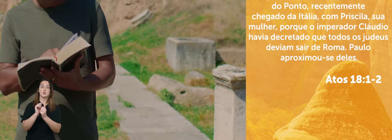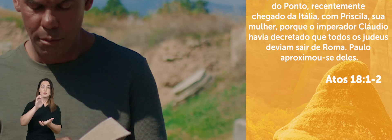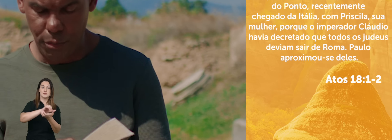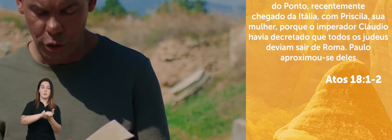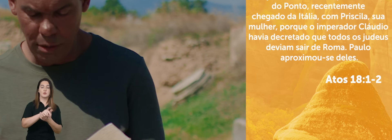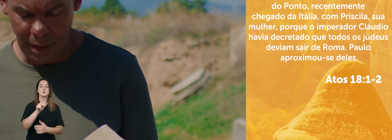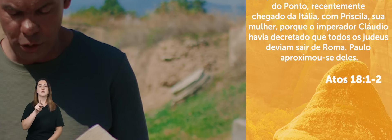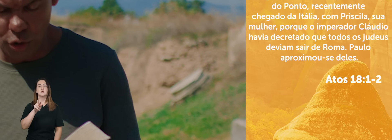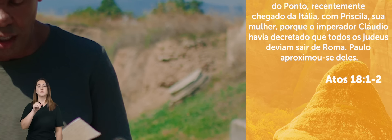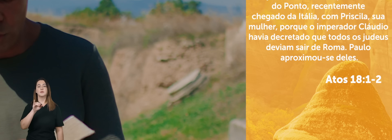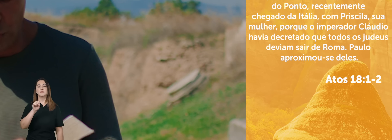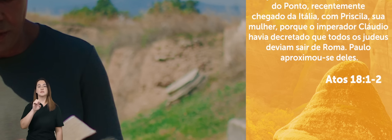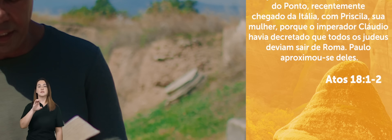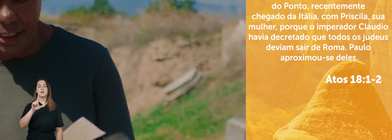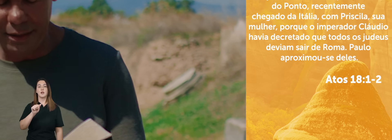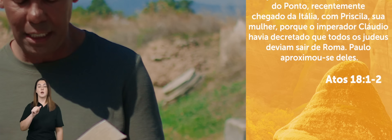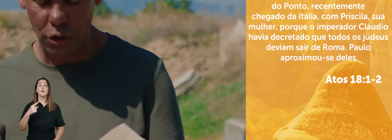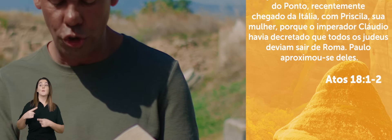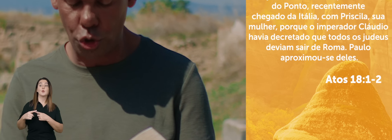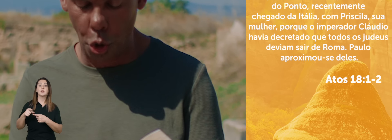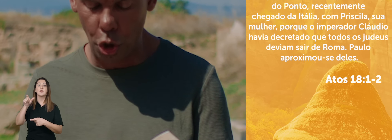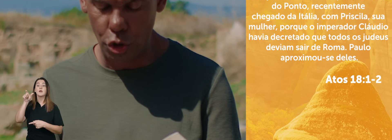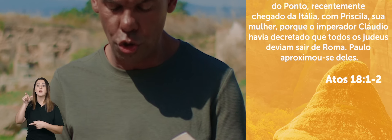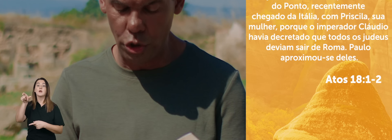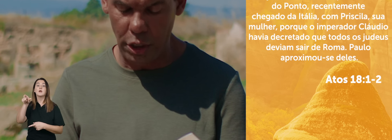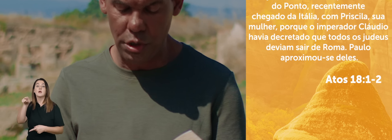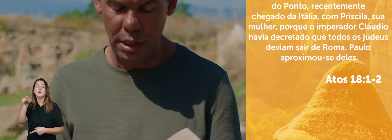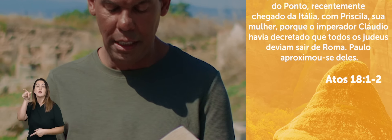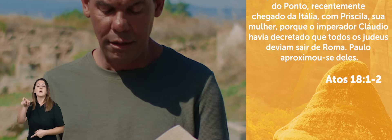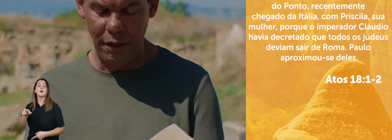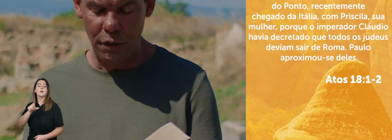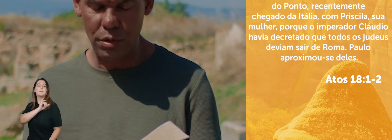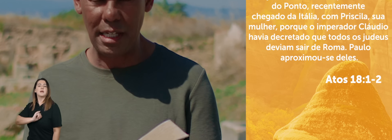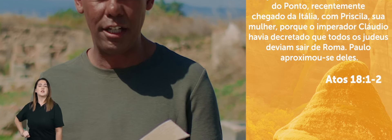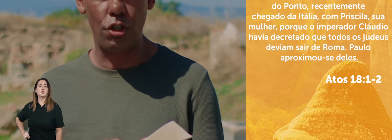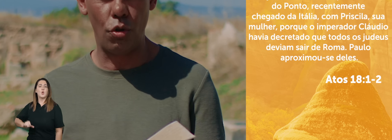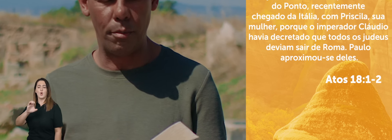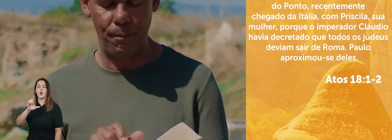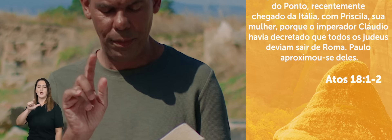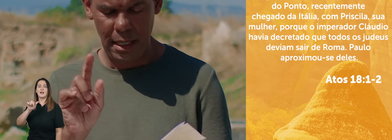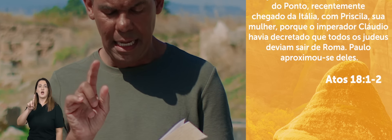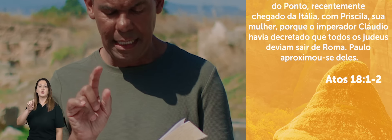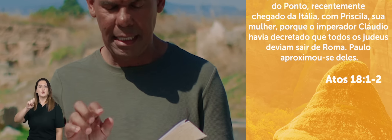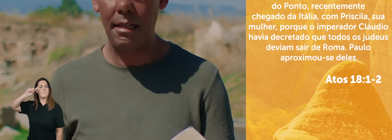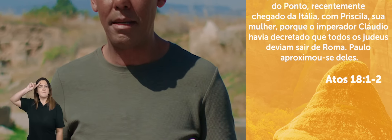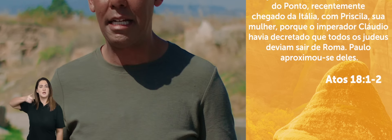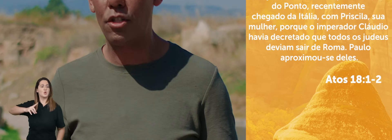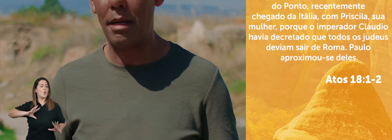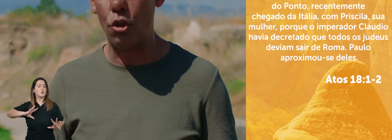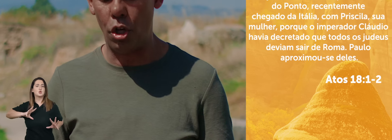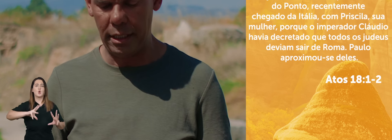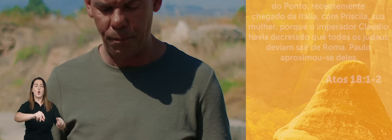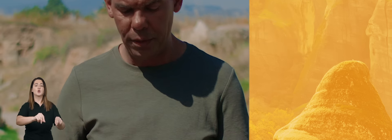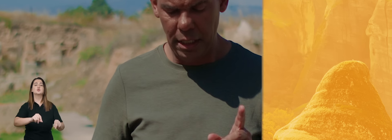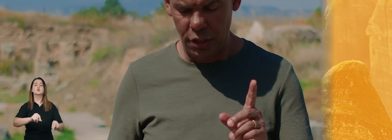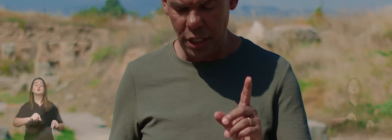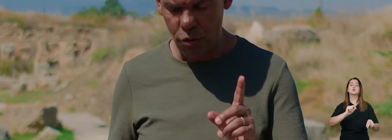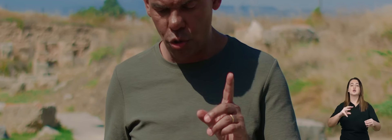mulher, porque o imperador Cláudio havia decretado que todos os judeus deviam sair de Roma. Aqui merece uma